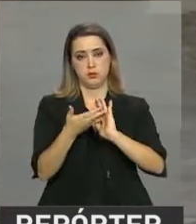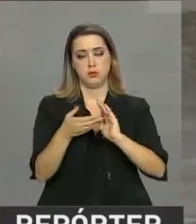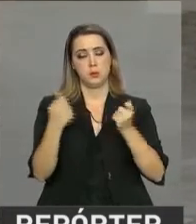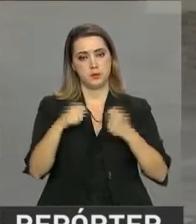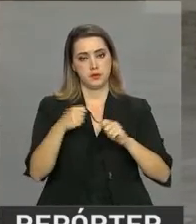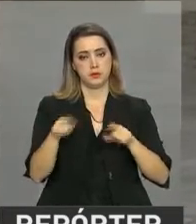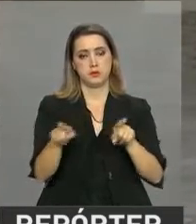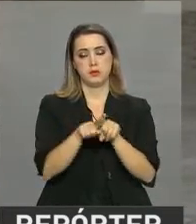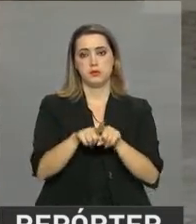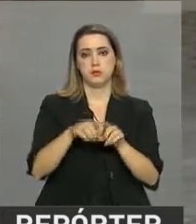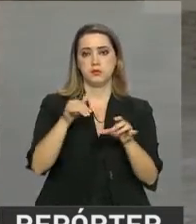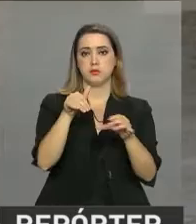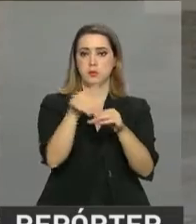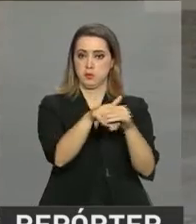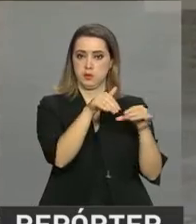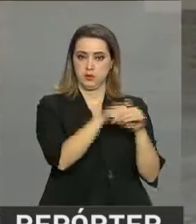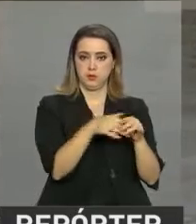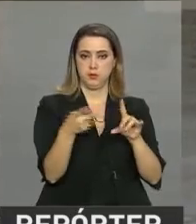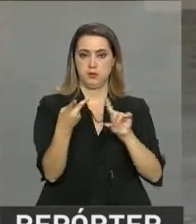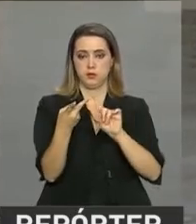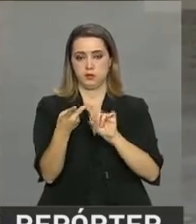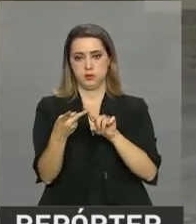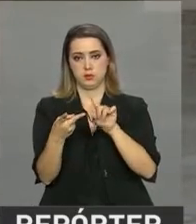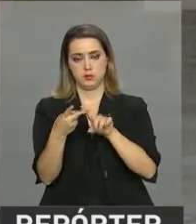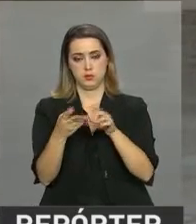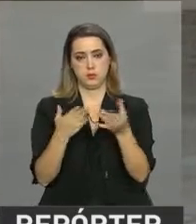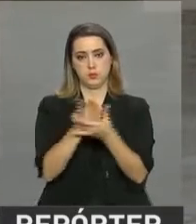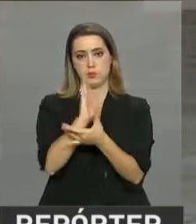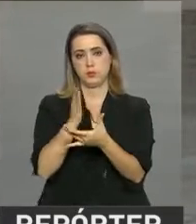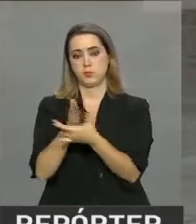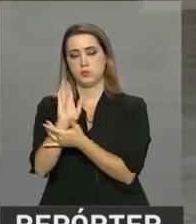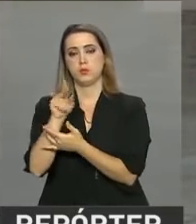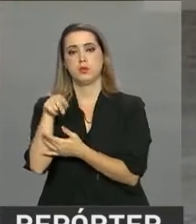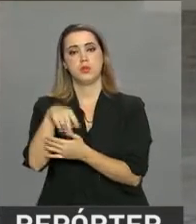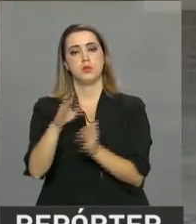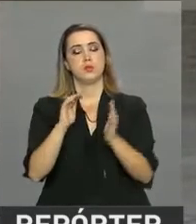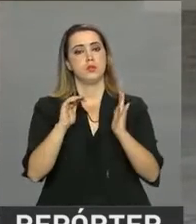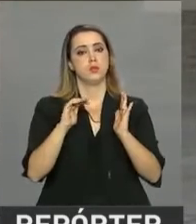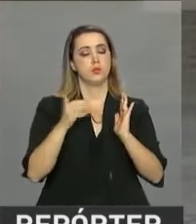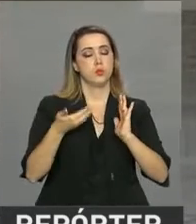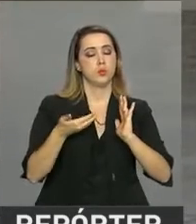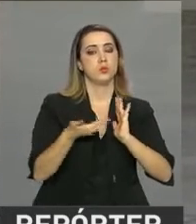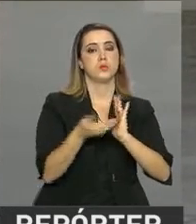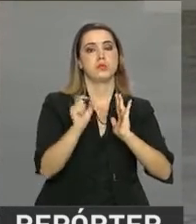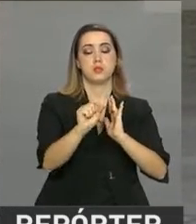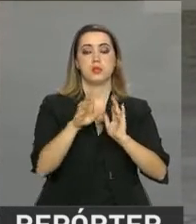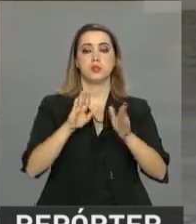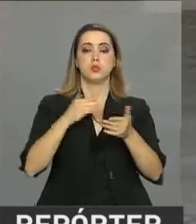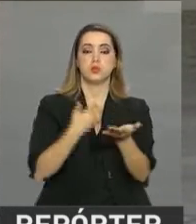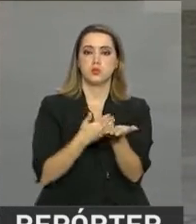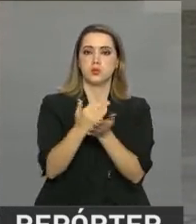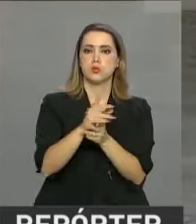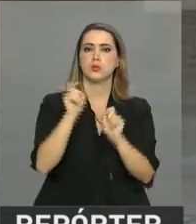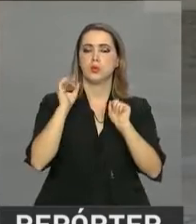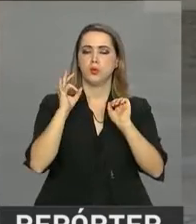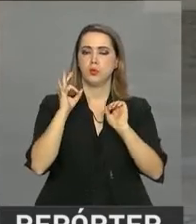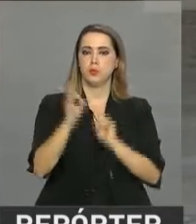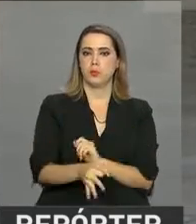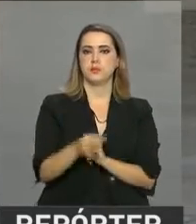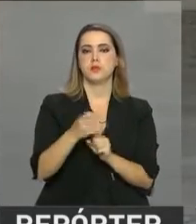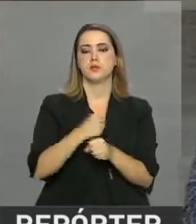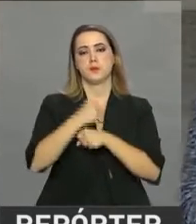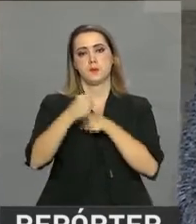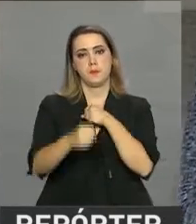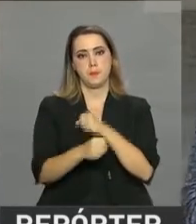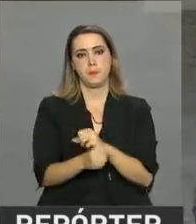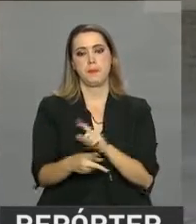modificações vai à sanção do presidente michel temer ainda esse ano e já começa a valer em 2017 veja agora os principais pontos da